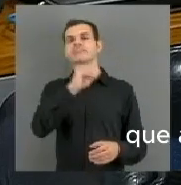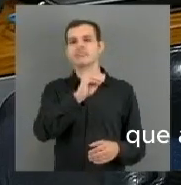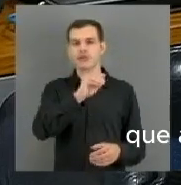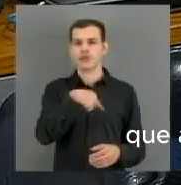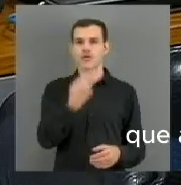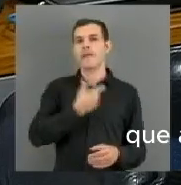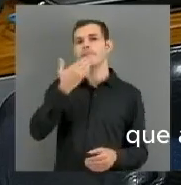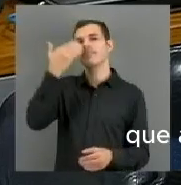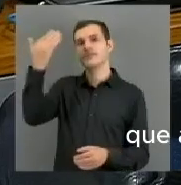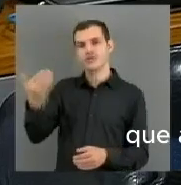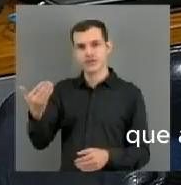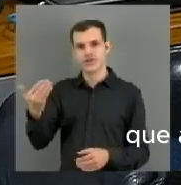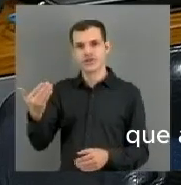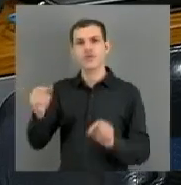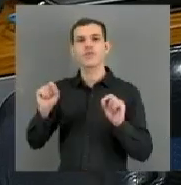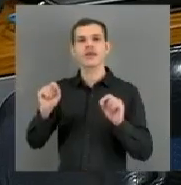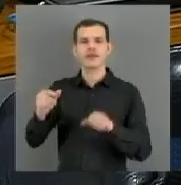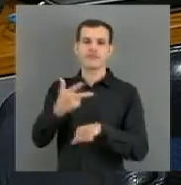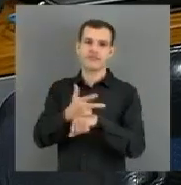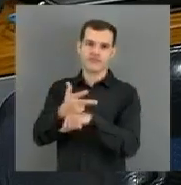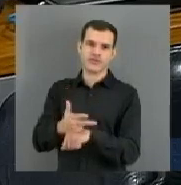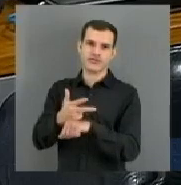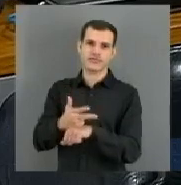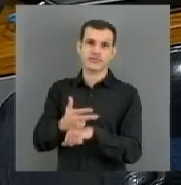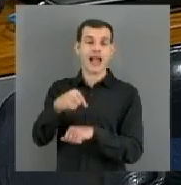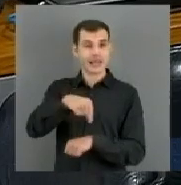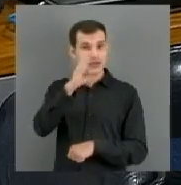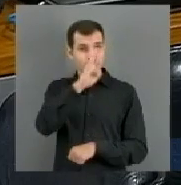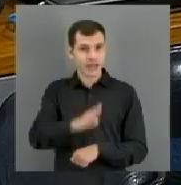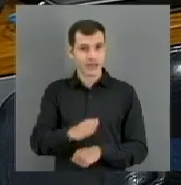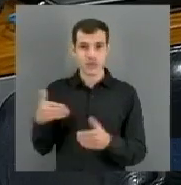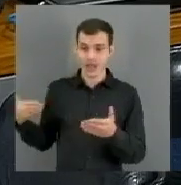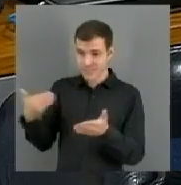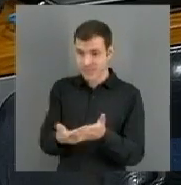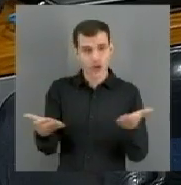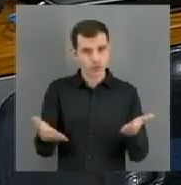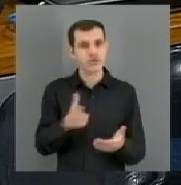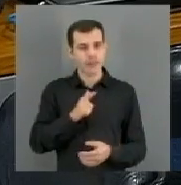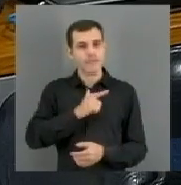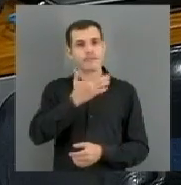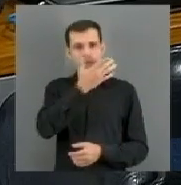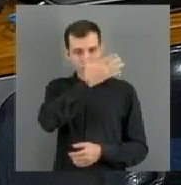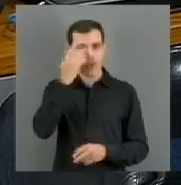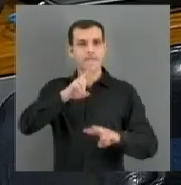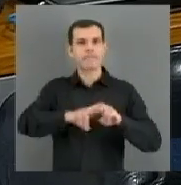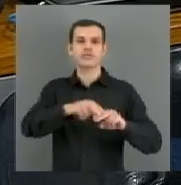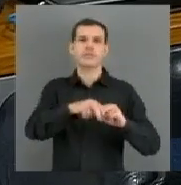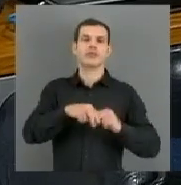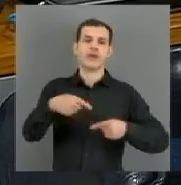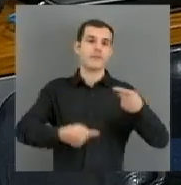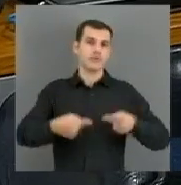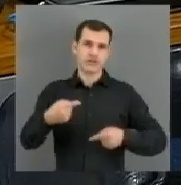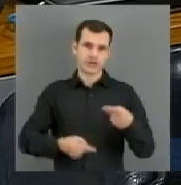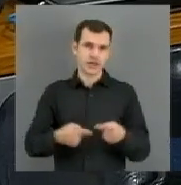hoje nós temos presos políticos no Brasil e a gente não sabe a verdade. Já que tinha, segundo testemunhas